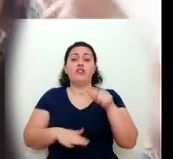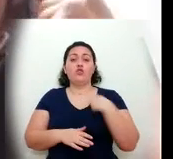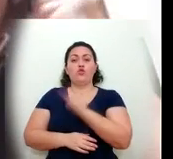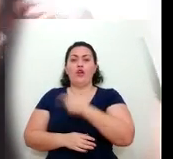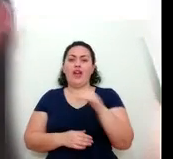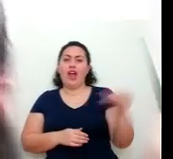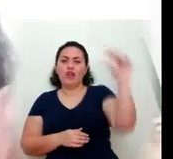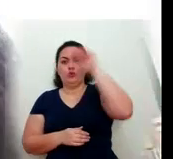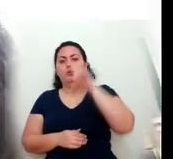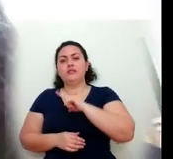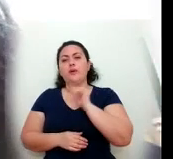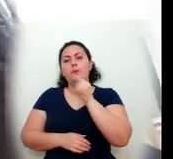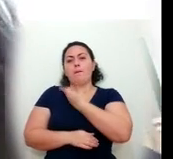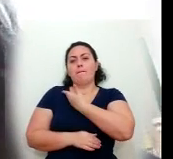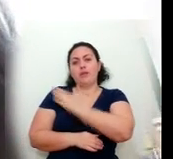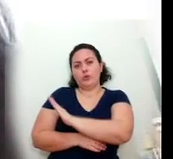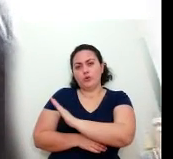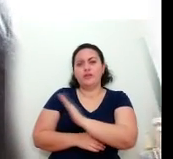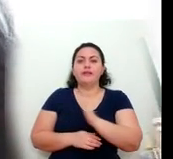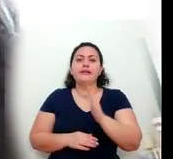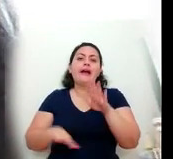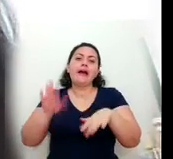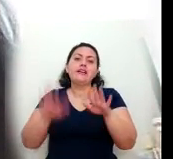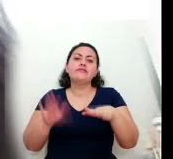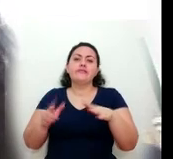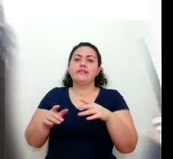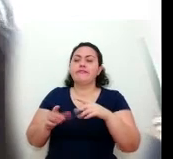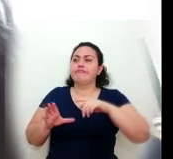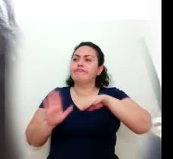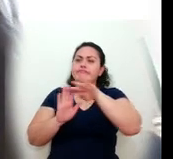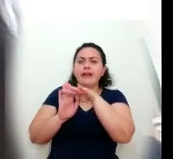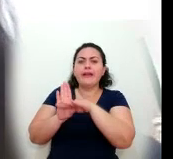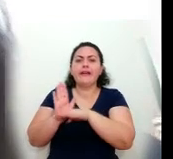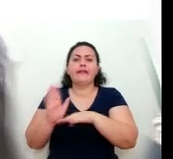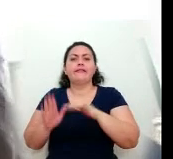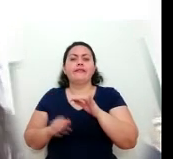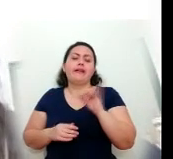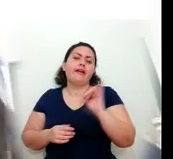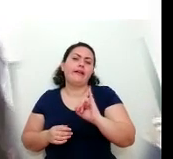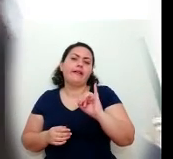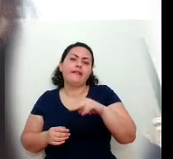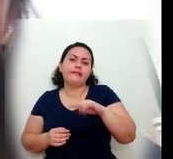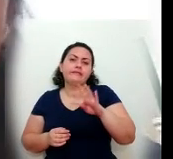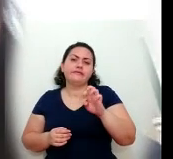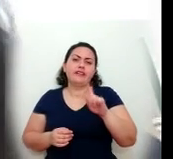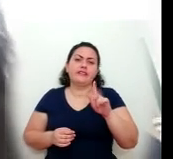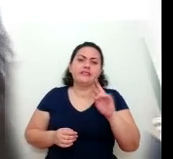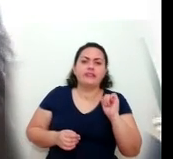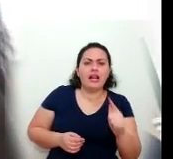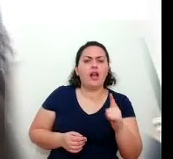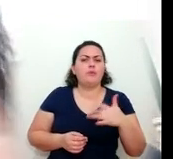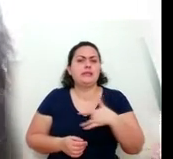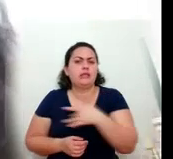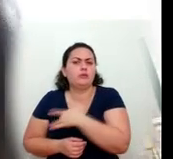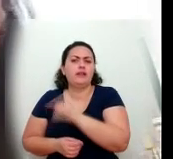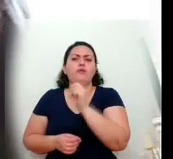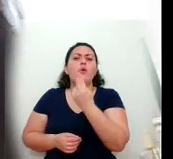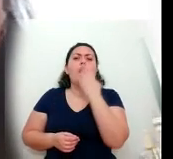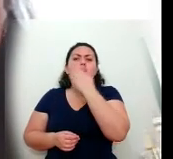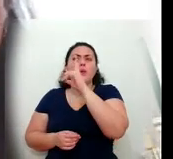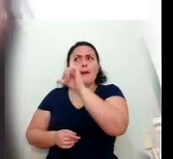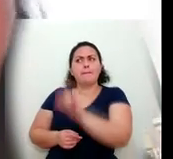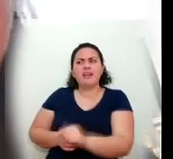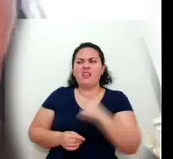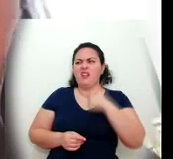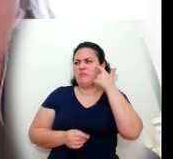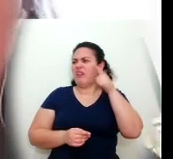Então, às vezes, a gente, como adulto, tem um preconceito, assim, aquelas receitas mais integrais, né, mais saudáveis, assim, com menos açúcar. A gente diz, não vou